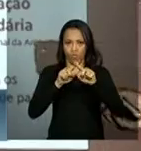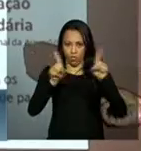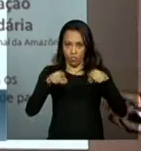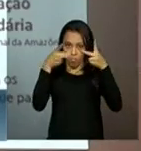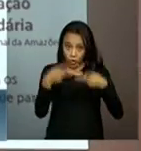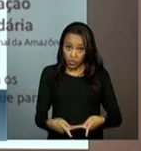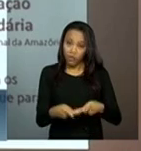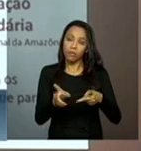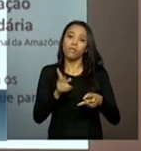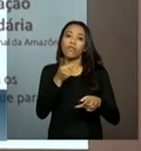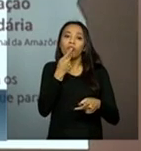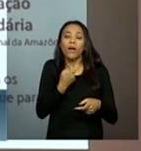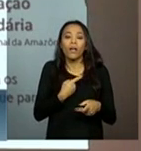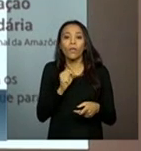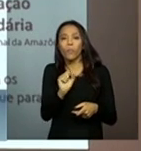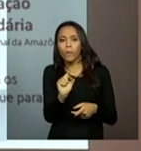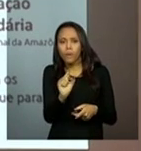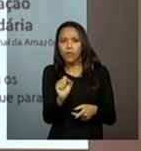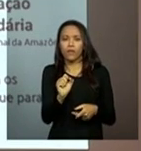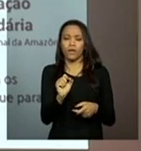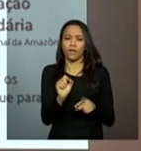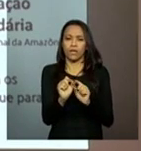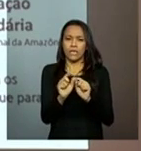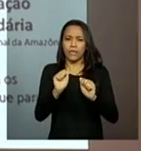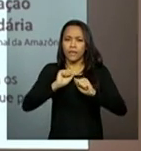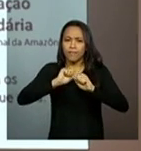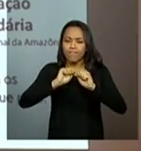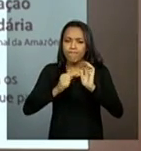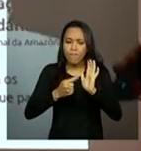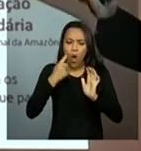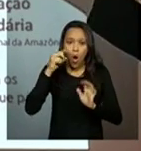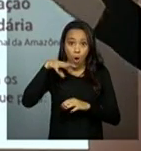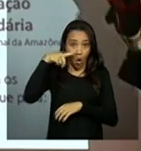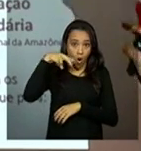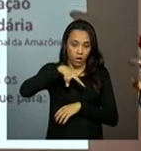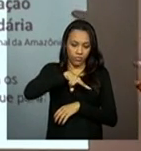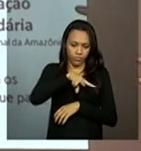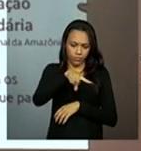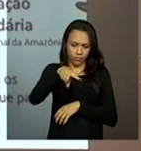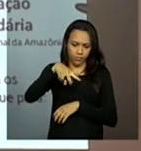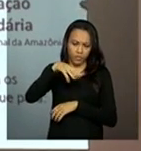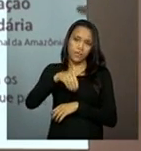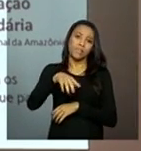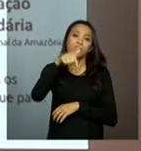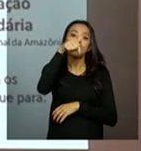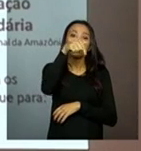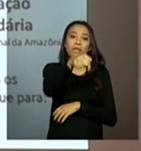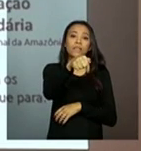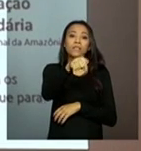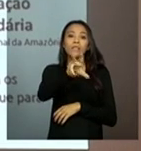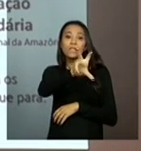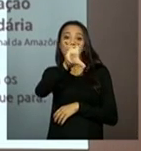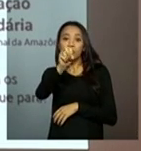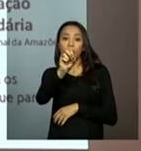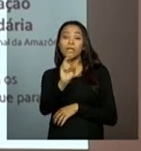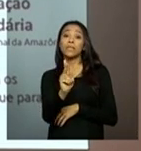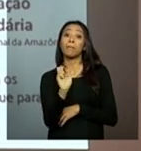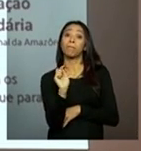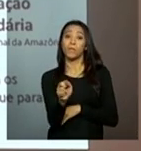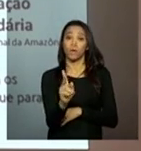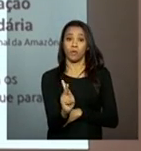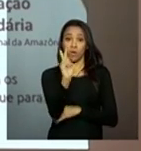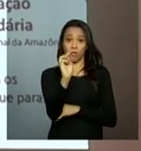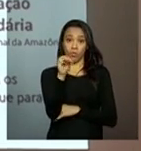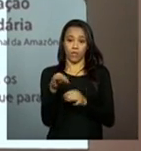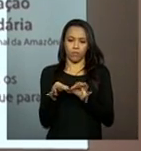gera o que nós chamamos de dados espacialmente explícitos. Ele olha no grande espaço de 750 mil quilômetros quadrados